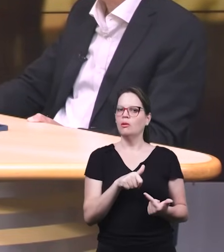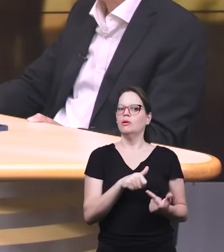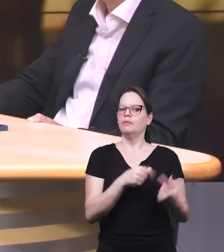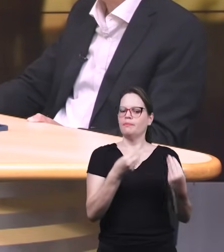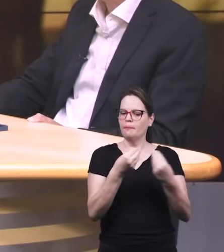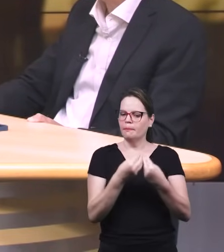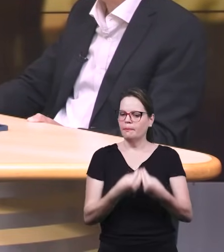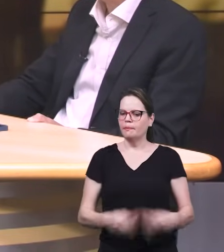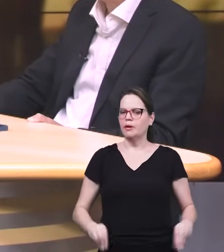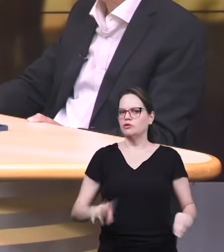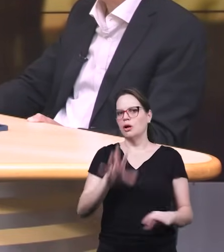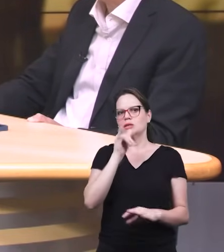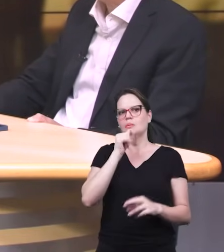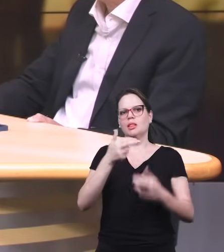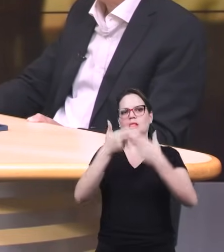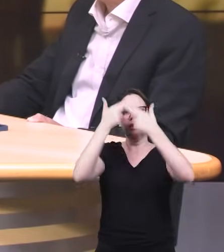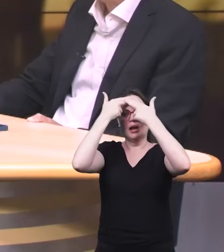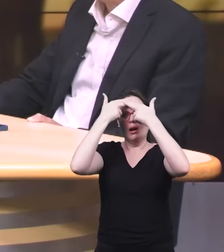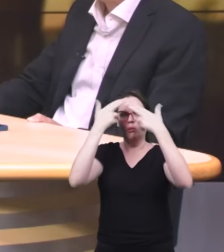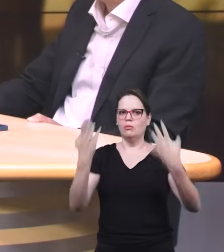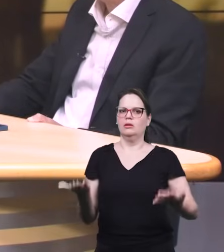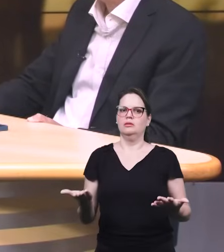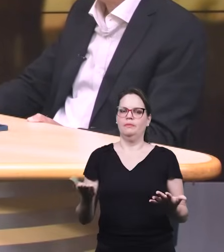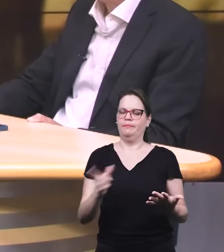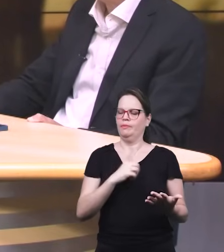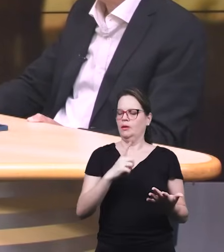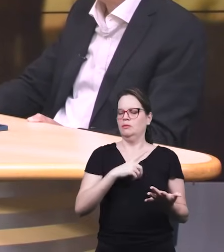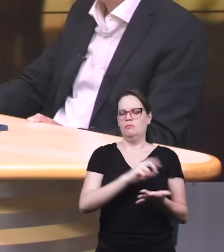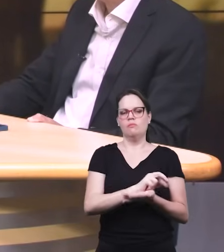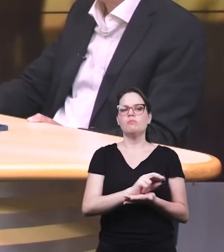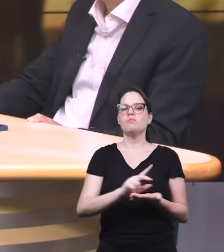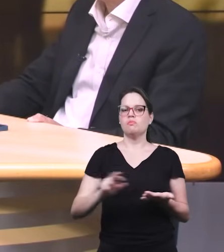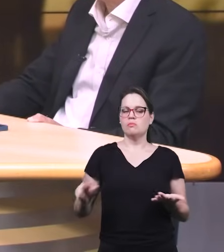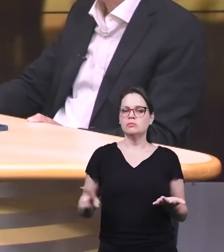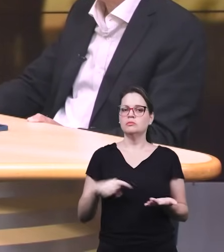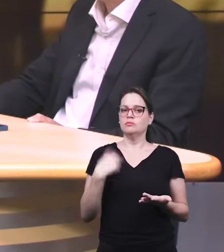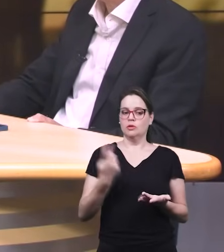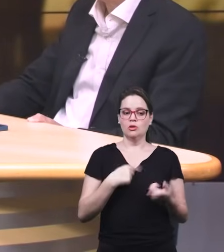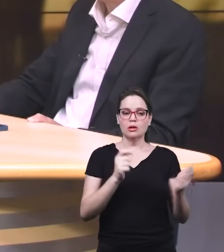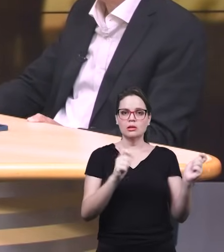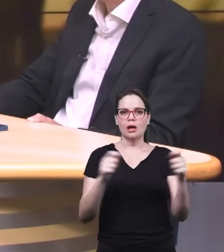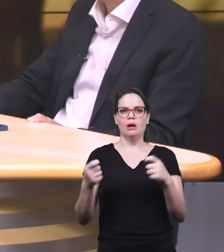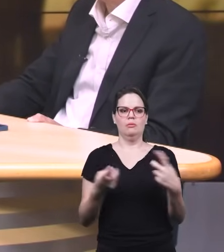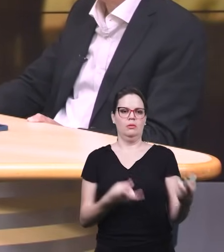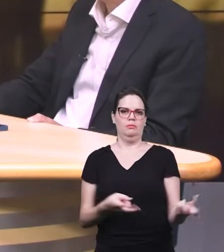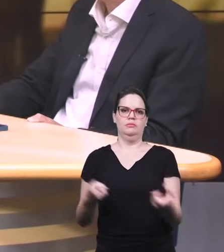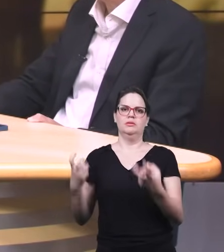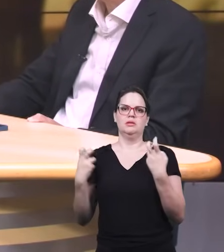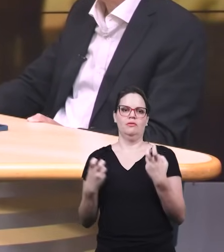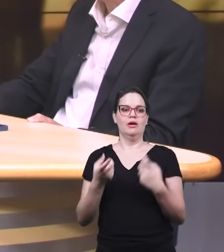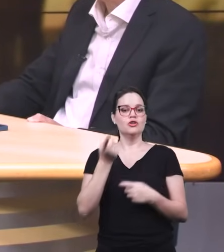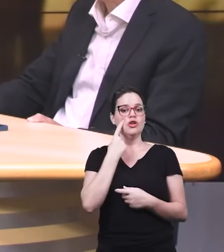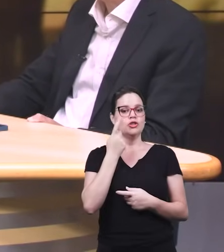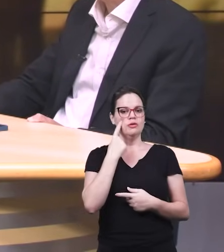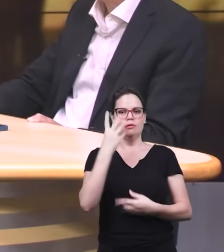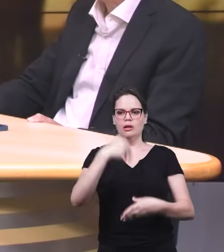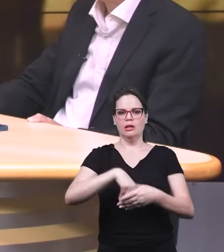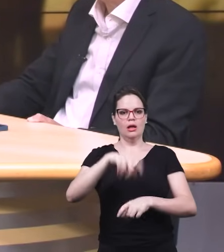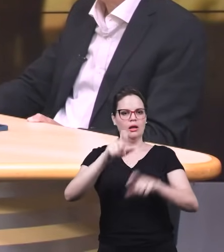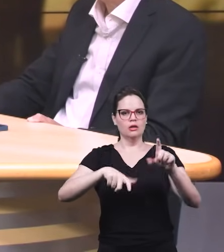a dor aqui ela é visível, né? Nós podemos ver isso na rua, nos lugares